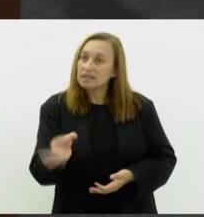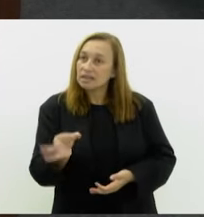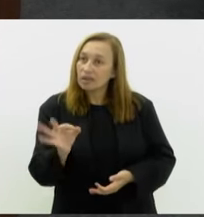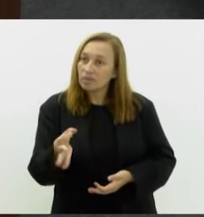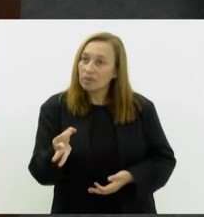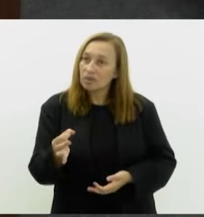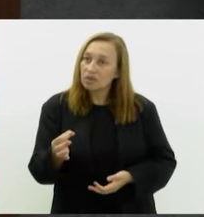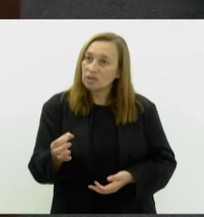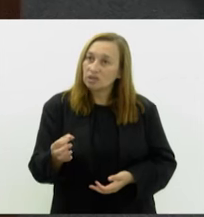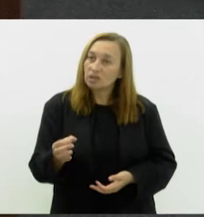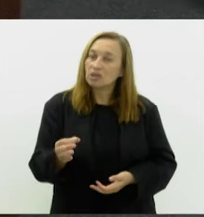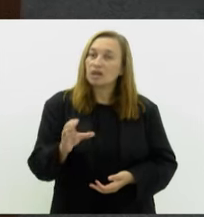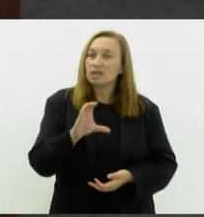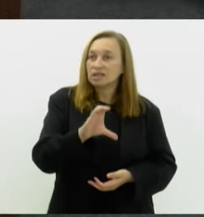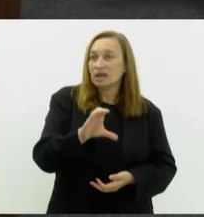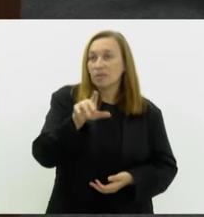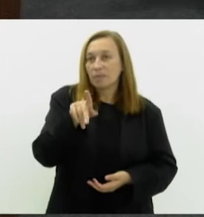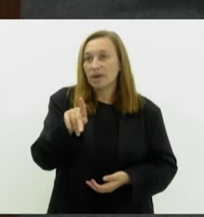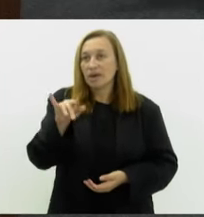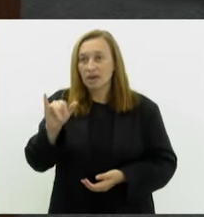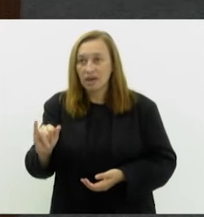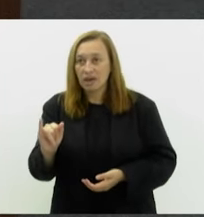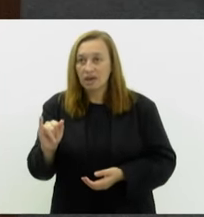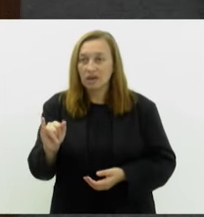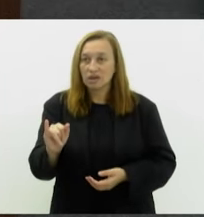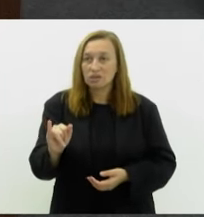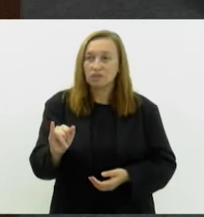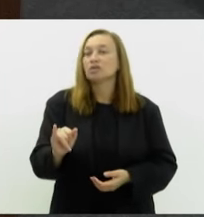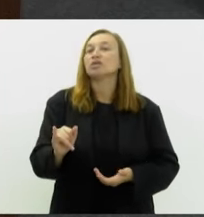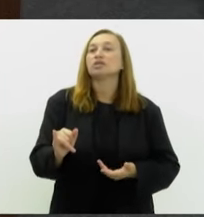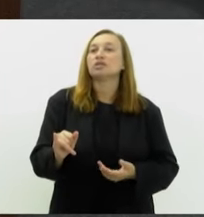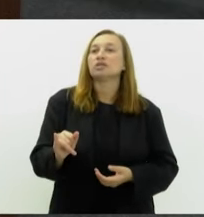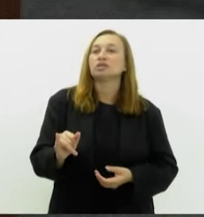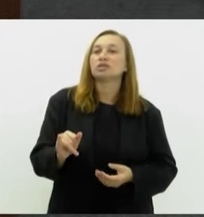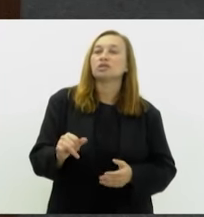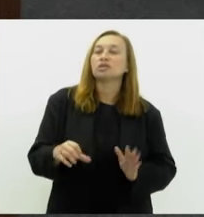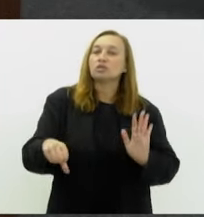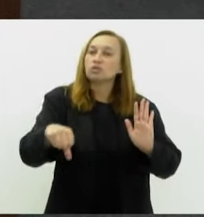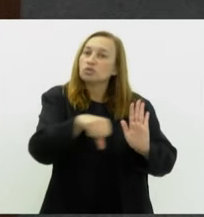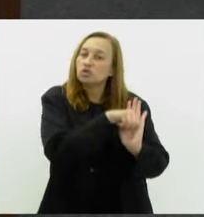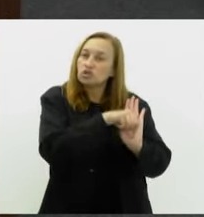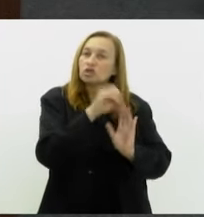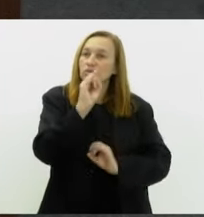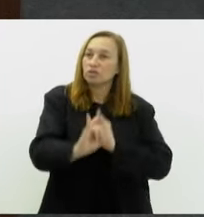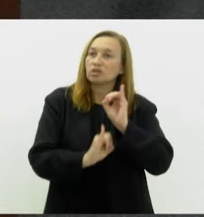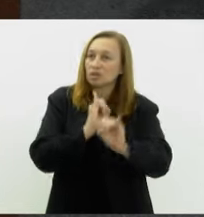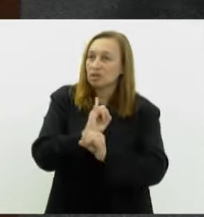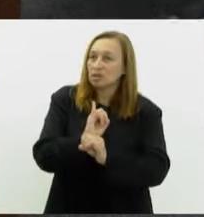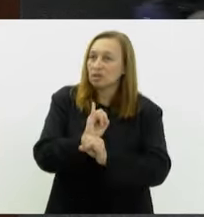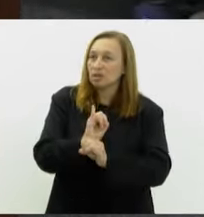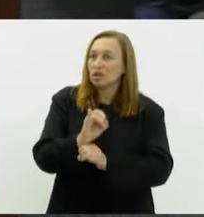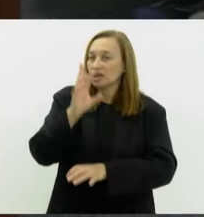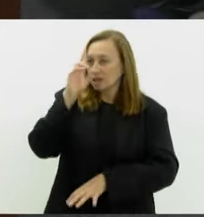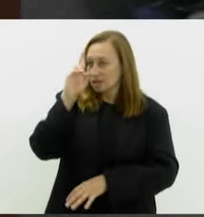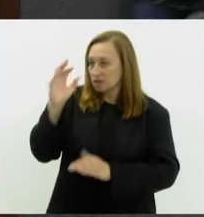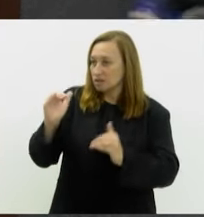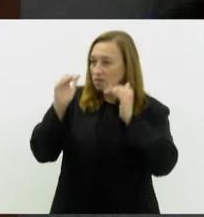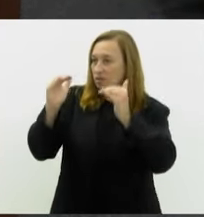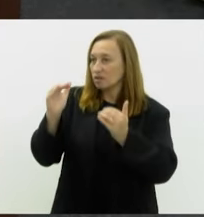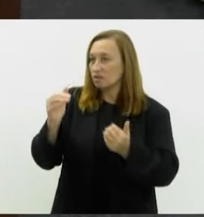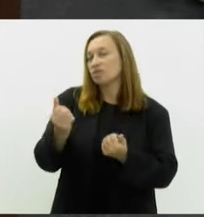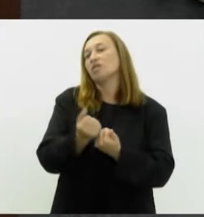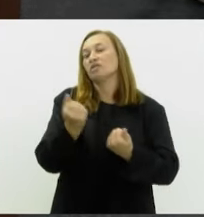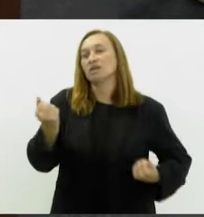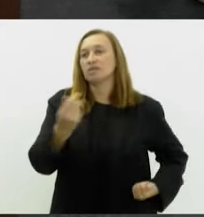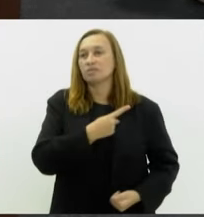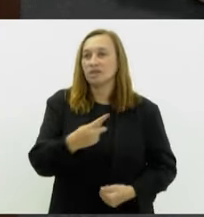quando, da CPI dos crimes cibernéticos, que Vossa Excelência foi vice-presidente, e a deputada Índia